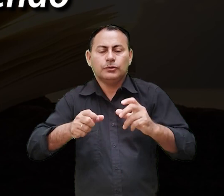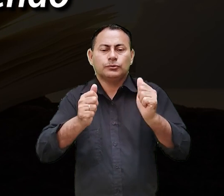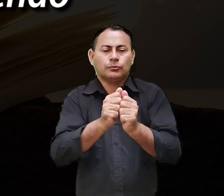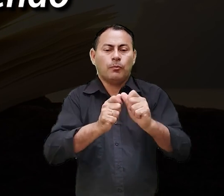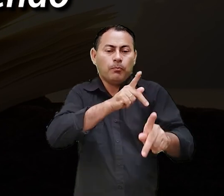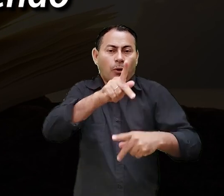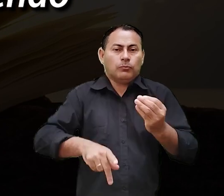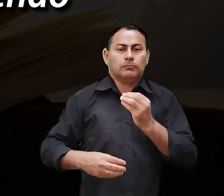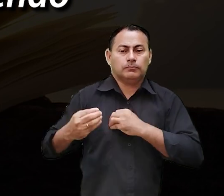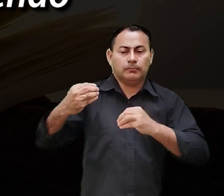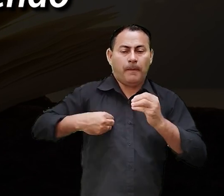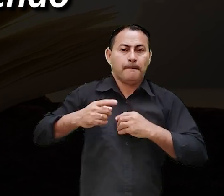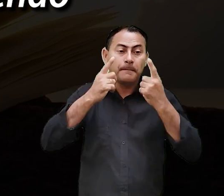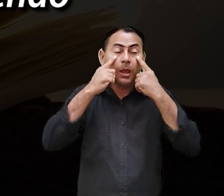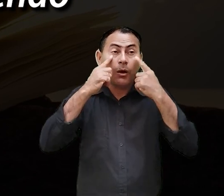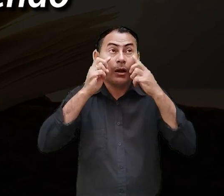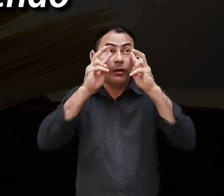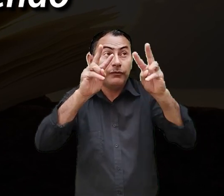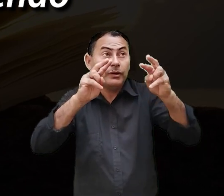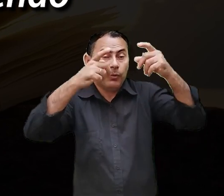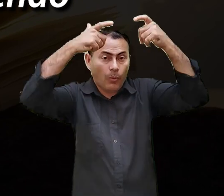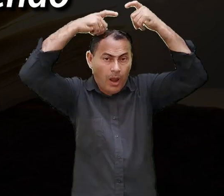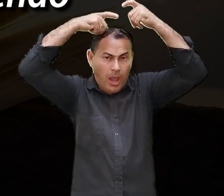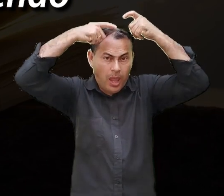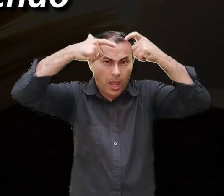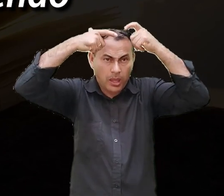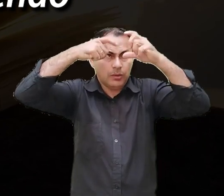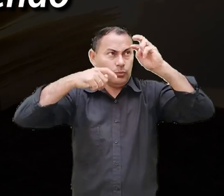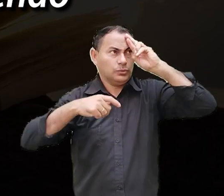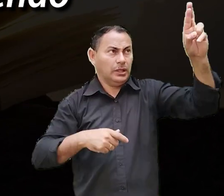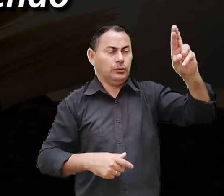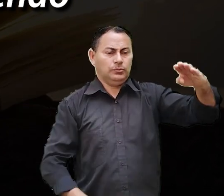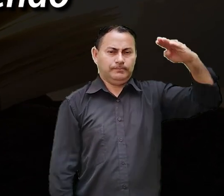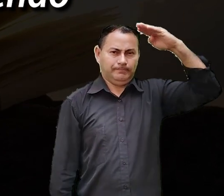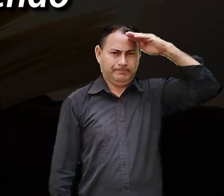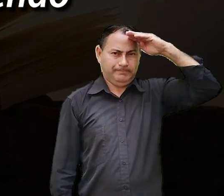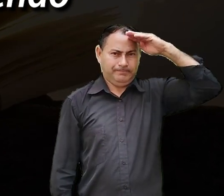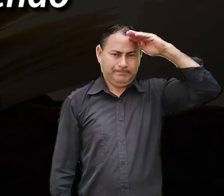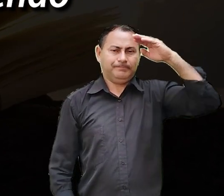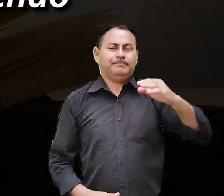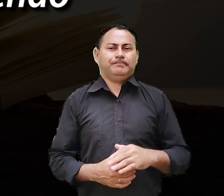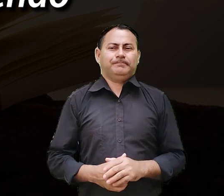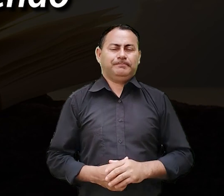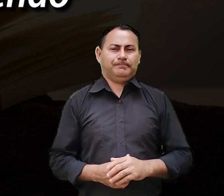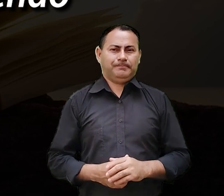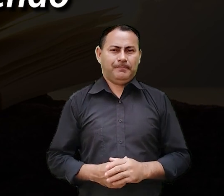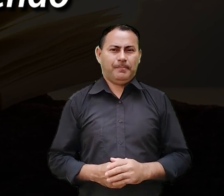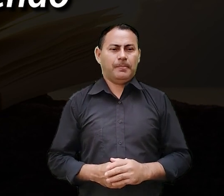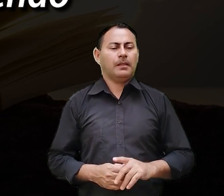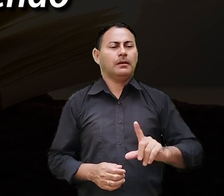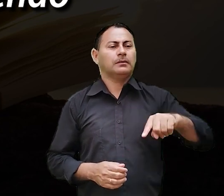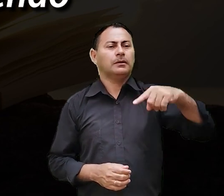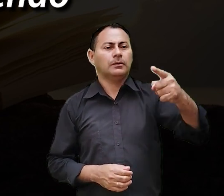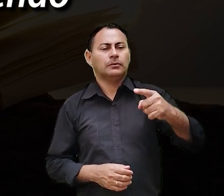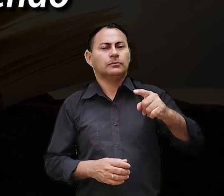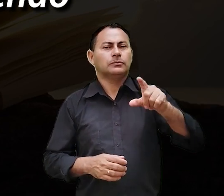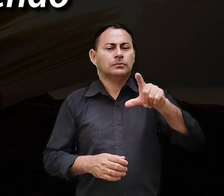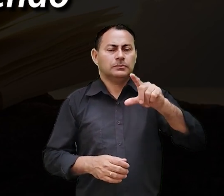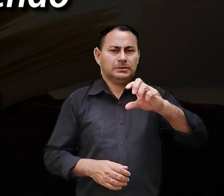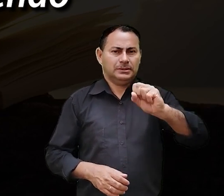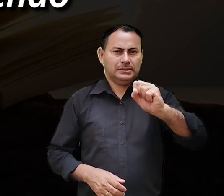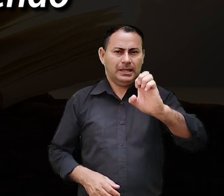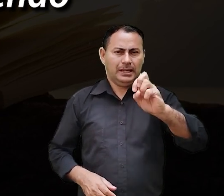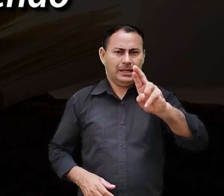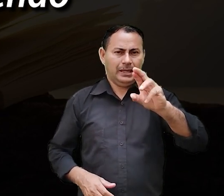lábios impuros os meus olhos viram o rei o senhor dos exércitos logo um dos